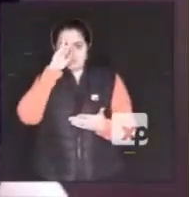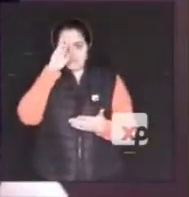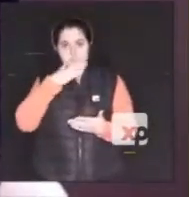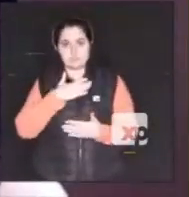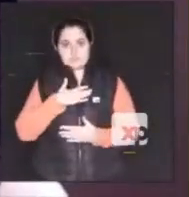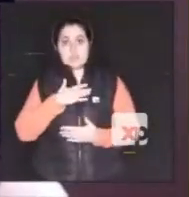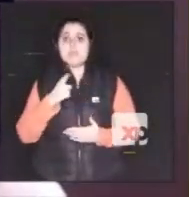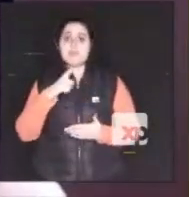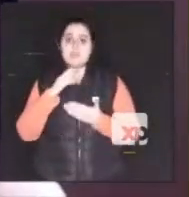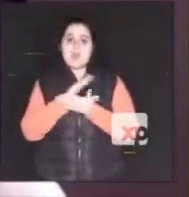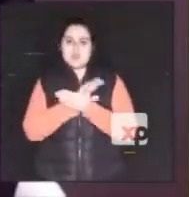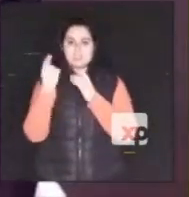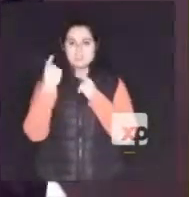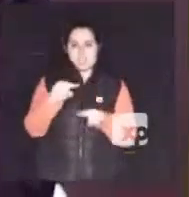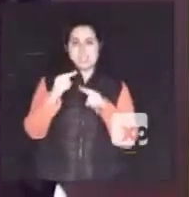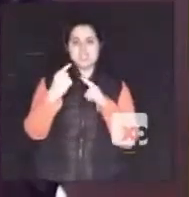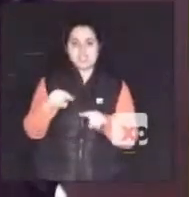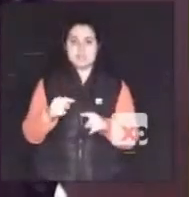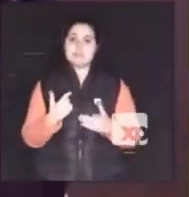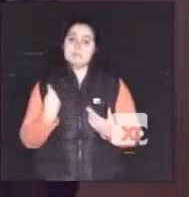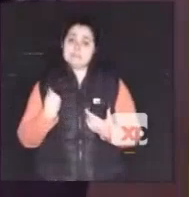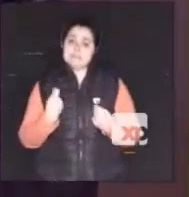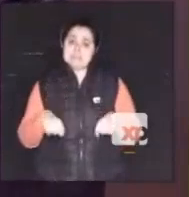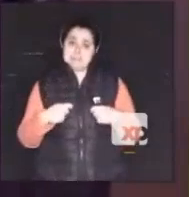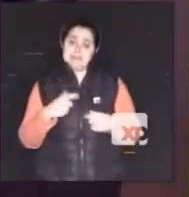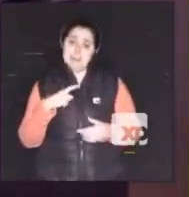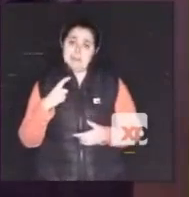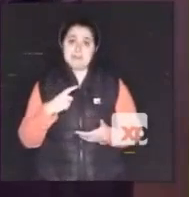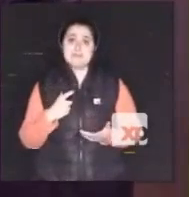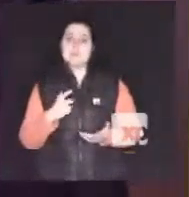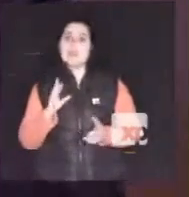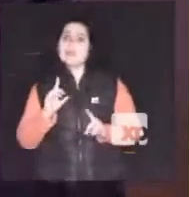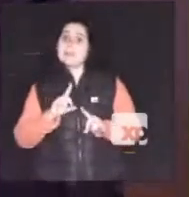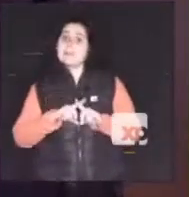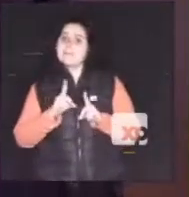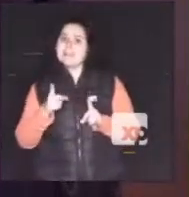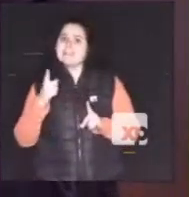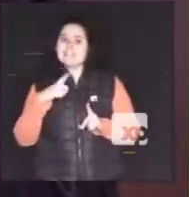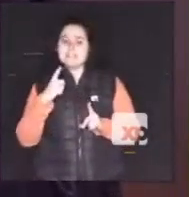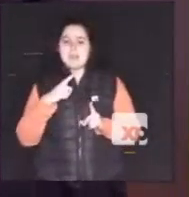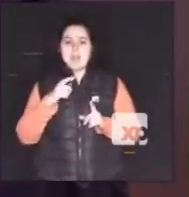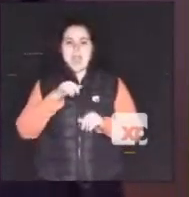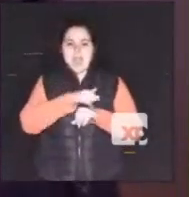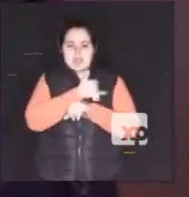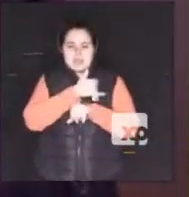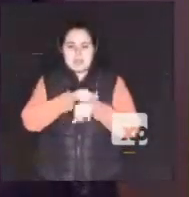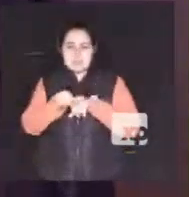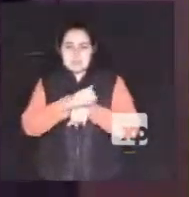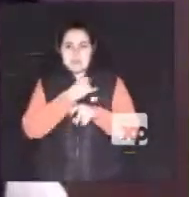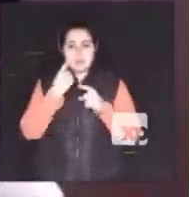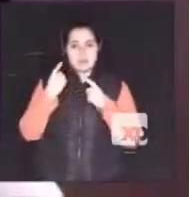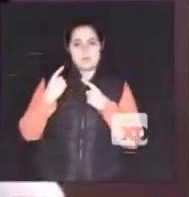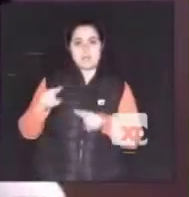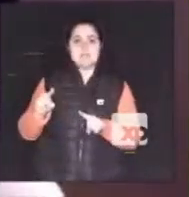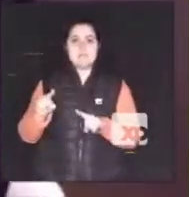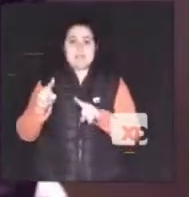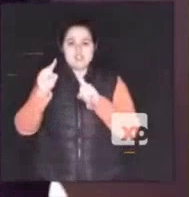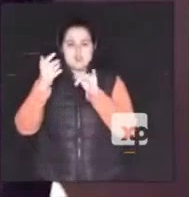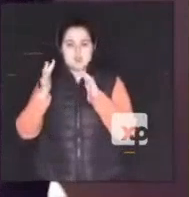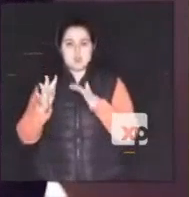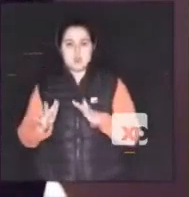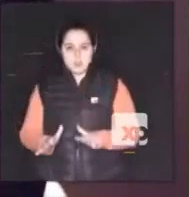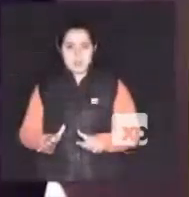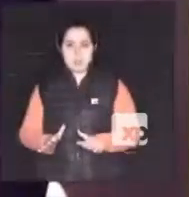a gente tem que conviver agora evidentemente se você tem ar ataques orquestrados e financiados